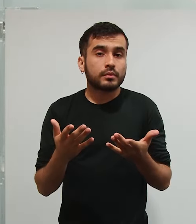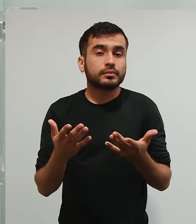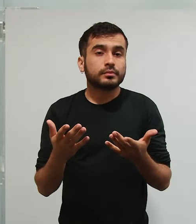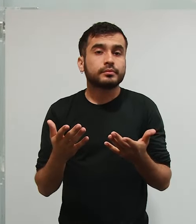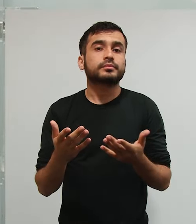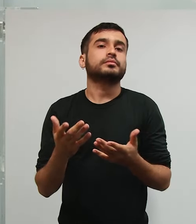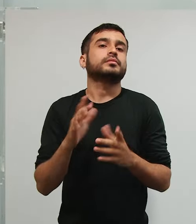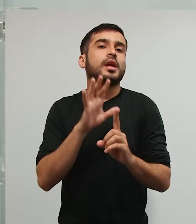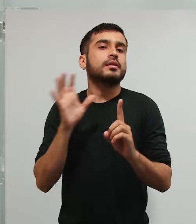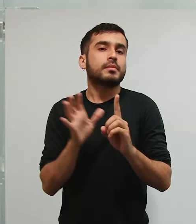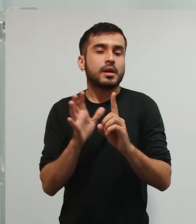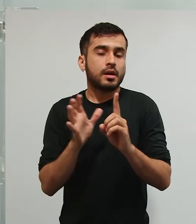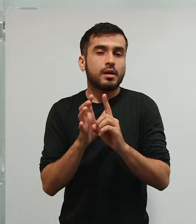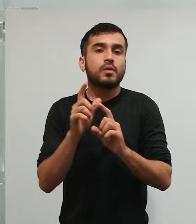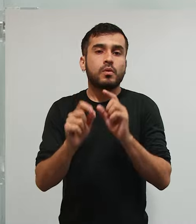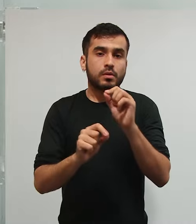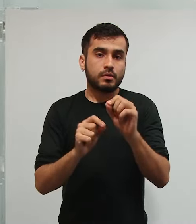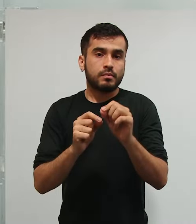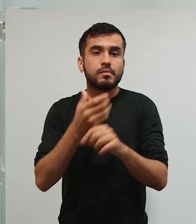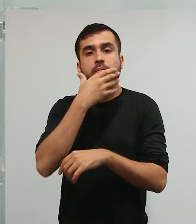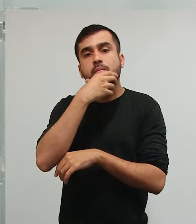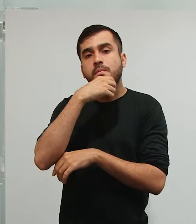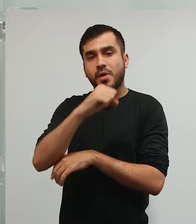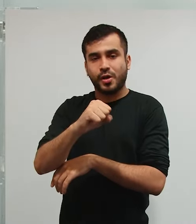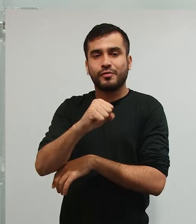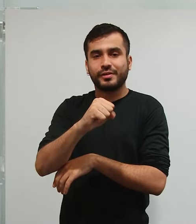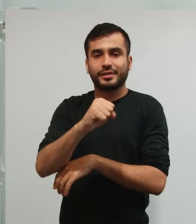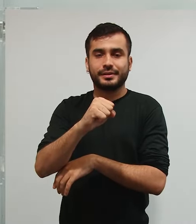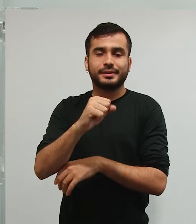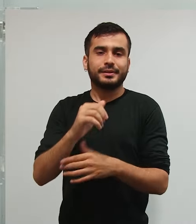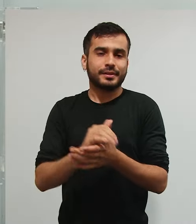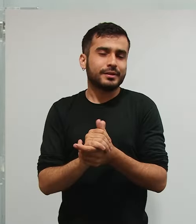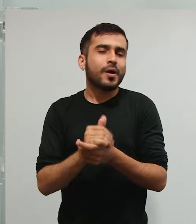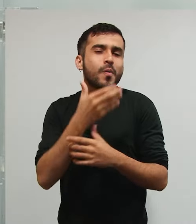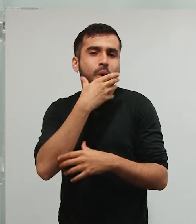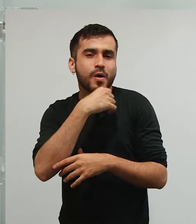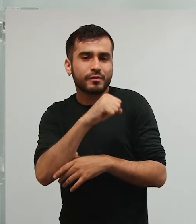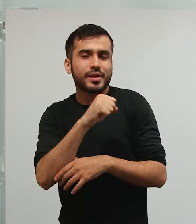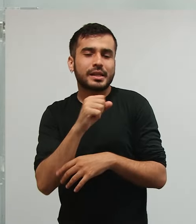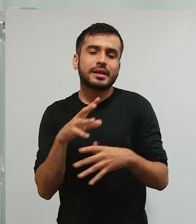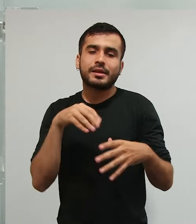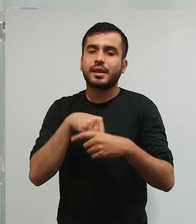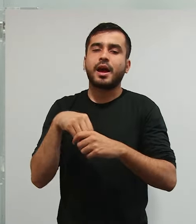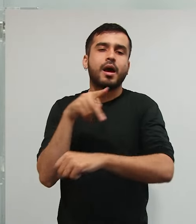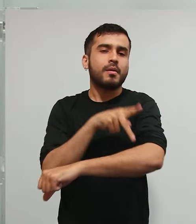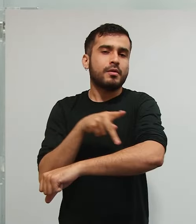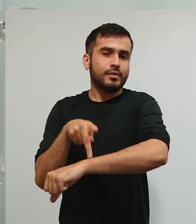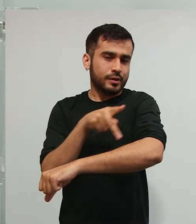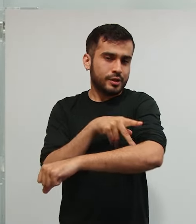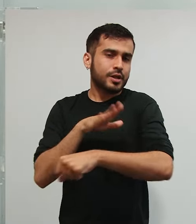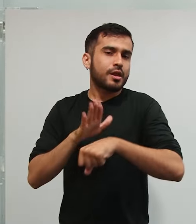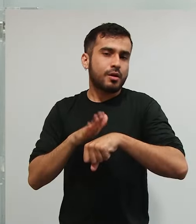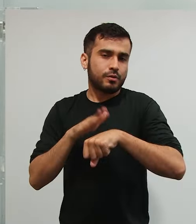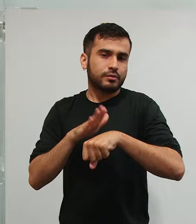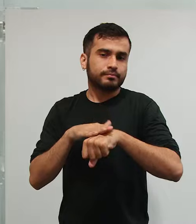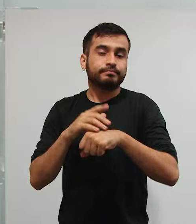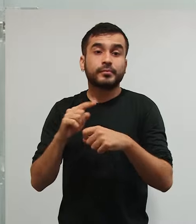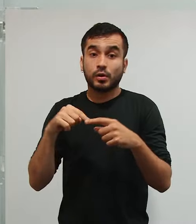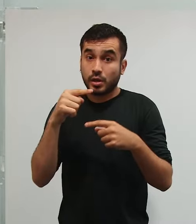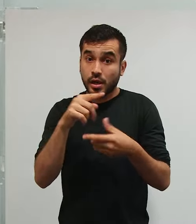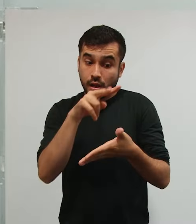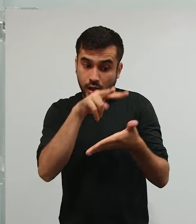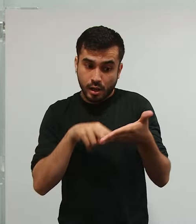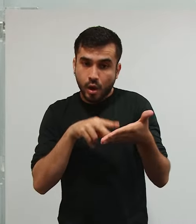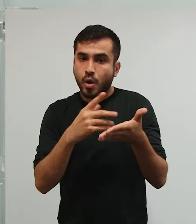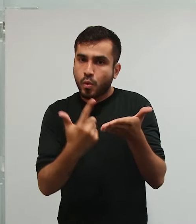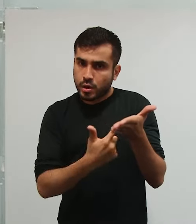A fundamentação teórica do nosso trabalho é a nossa base inspiradora maior, que é o Paulinho. Fofo, né? Paulo Freire em